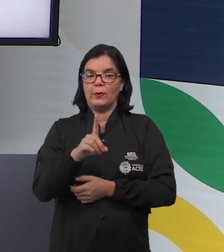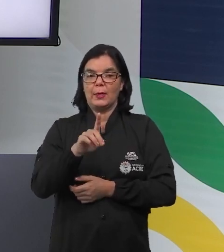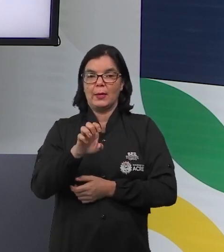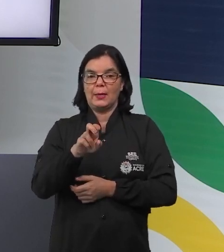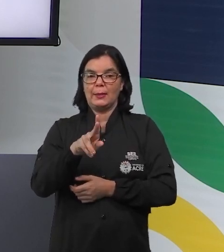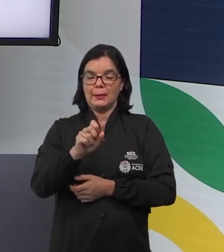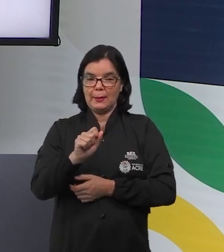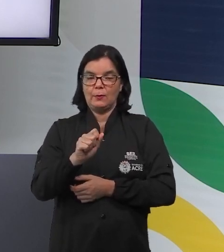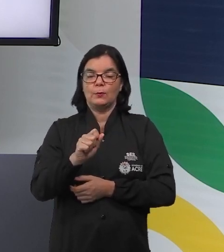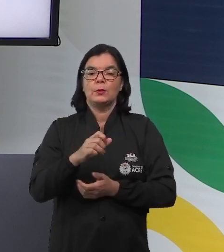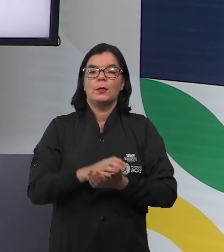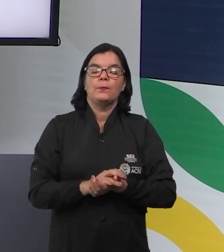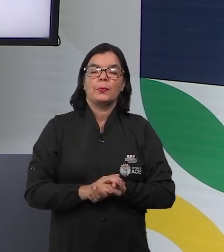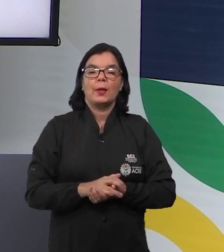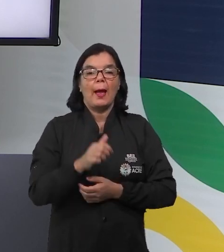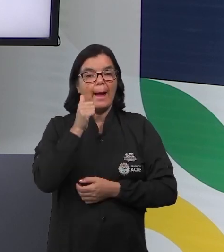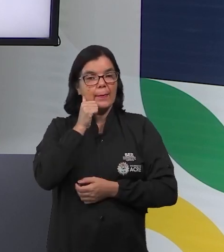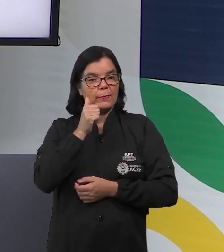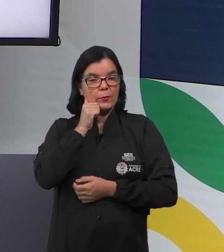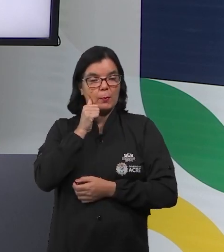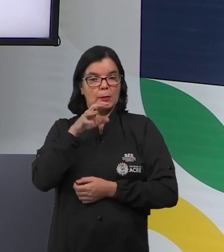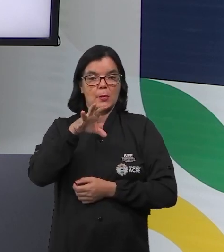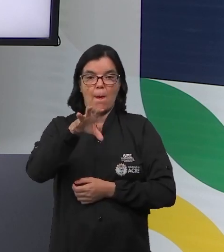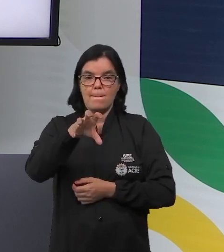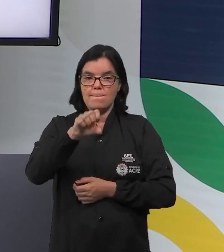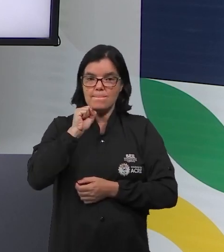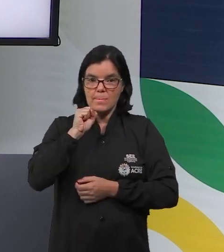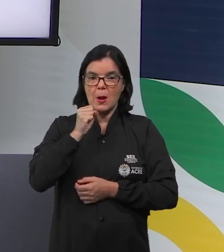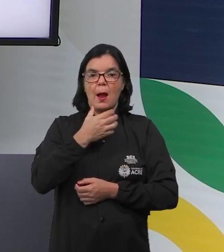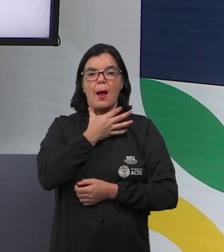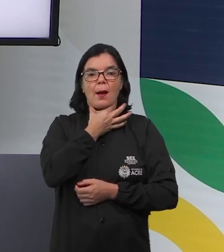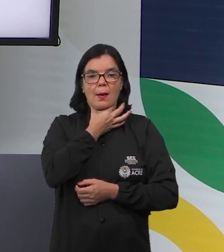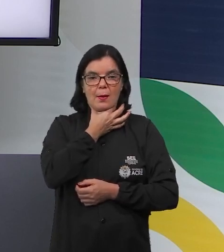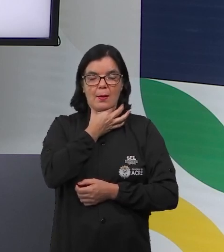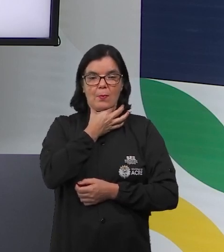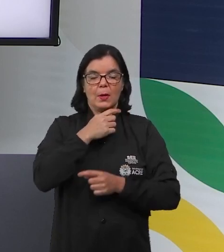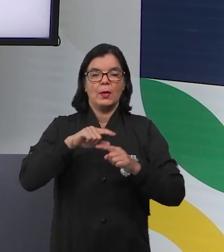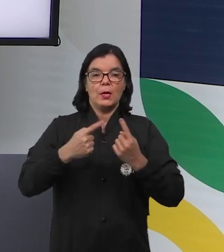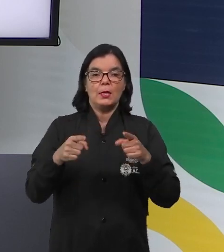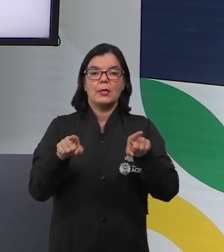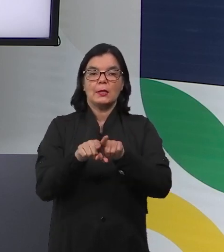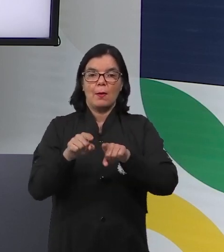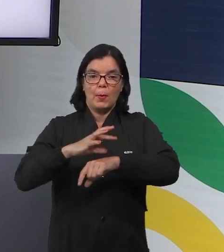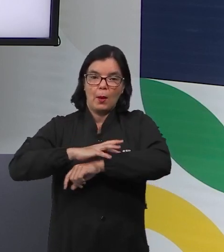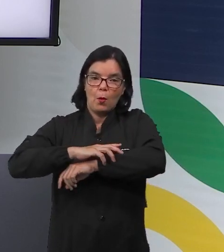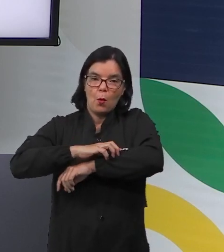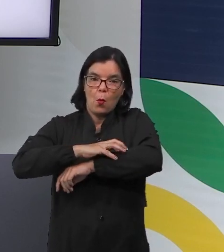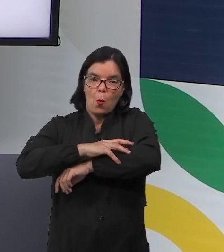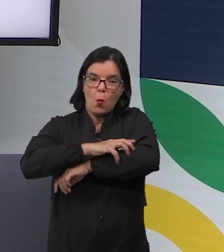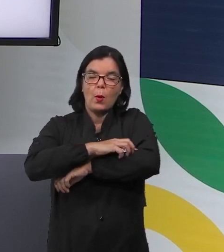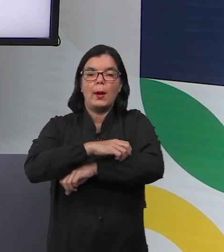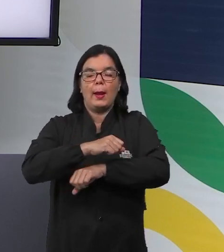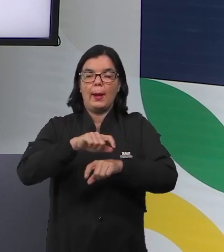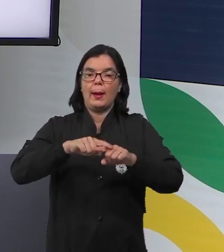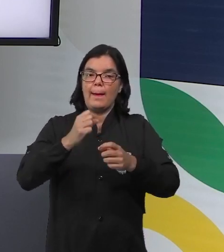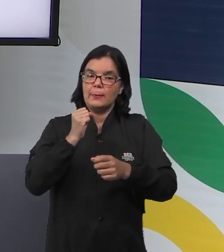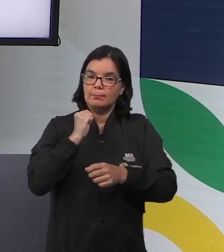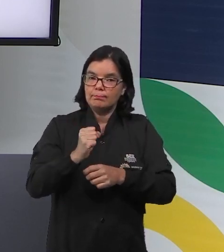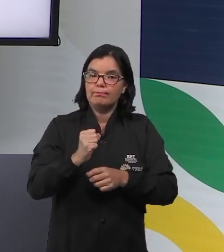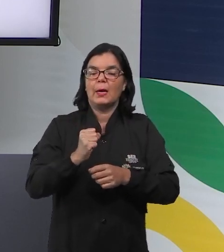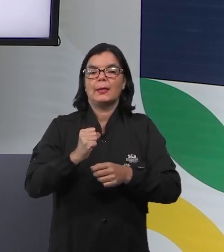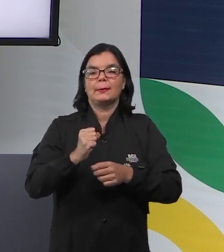acaba arrancando a cabeça do seu parceiro, depois a cópula. A viúva negra também, ela mata seu